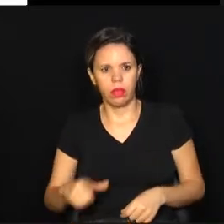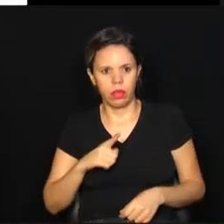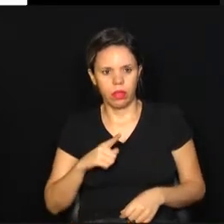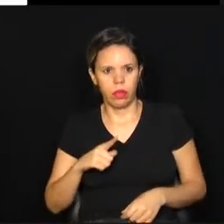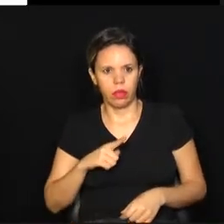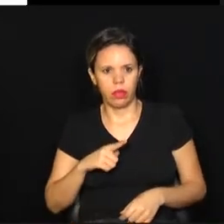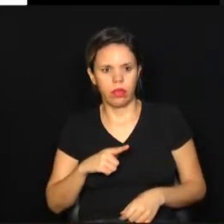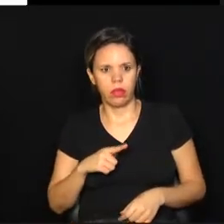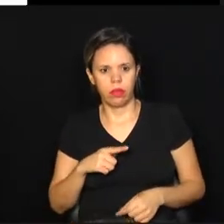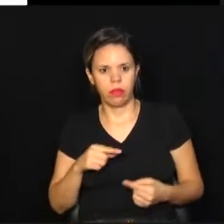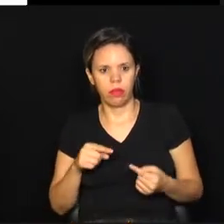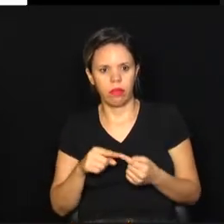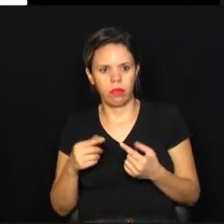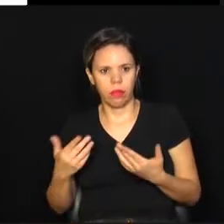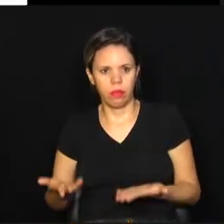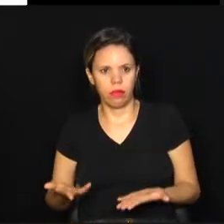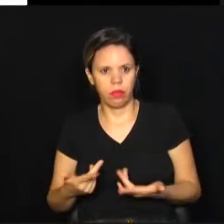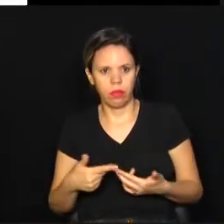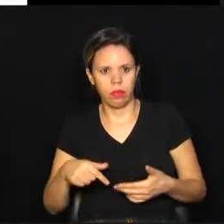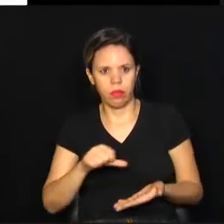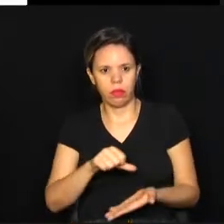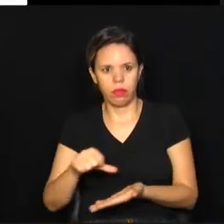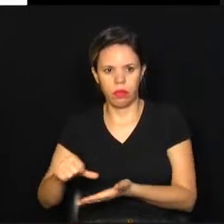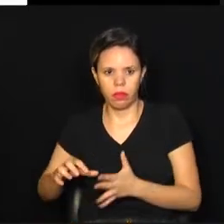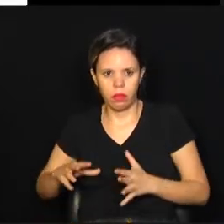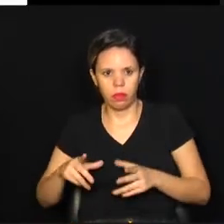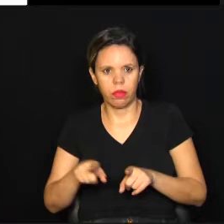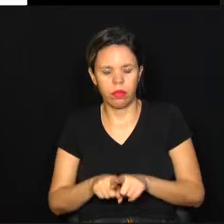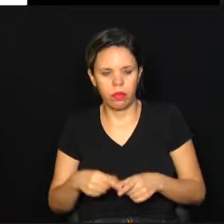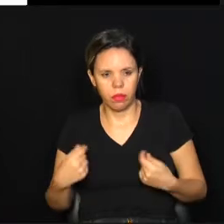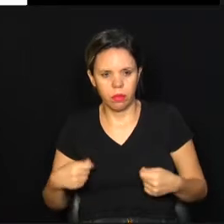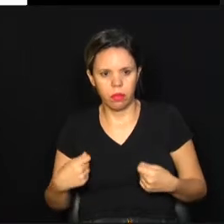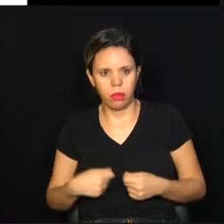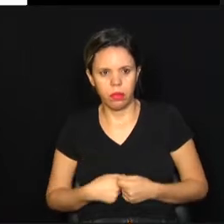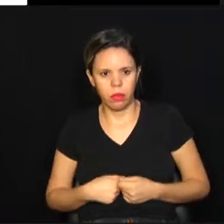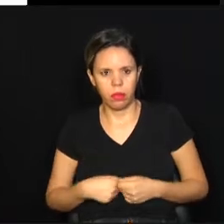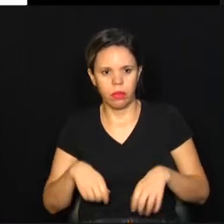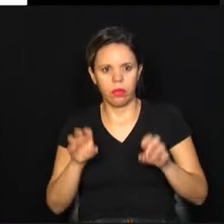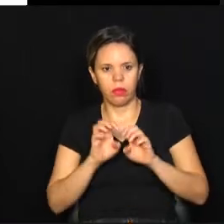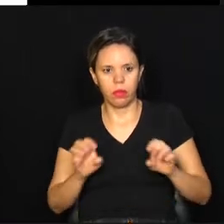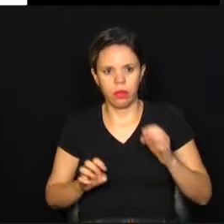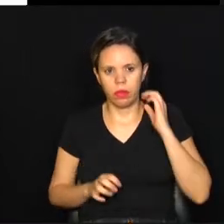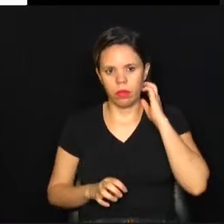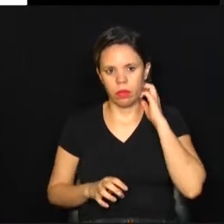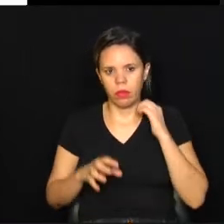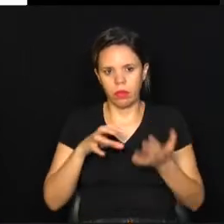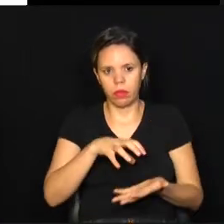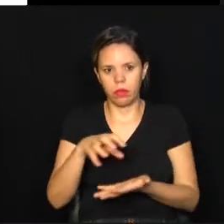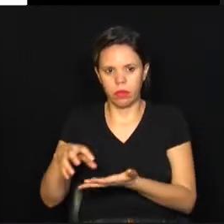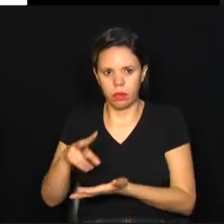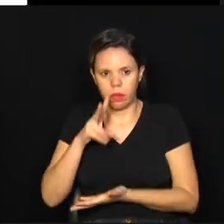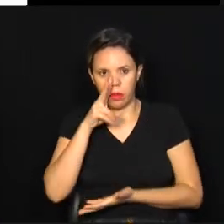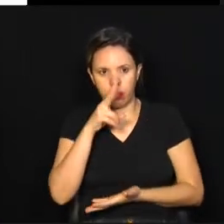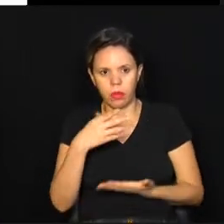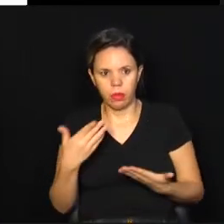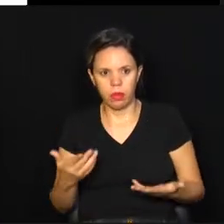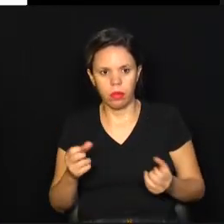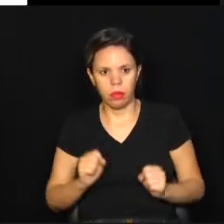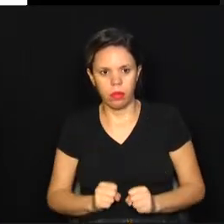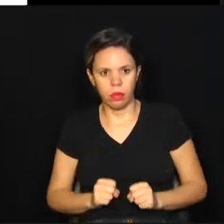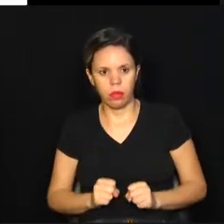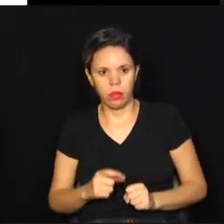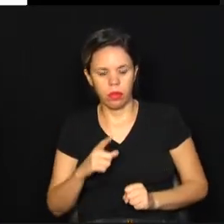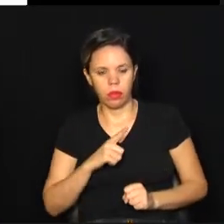para alinhavar as questões locais com o todo, mas a gente precisa das estruturas descentralizadas fortes, que possa